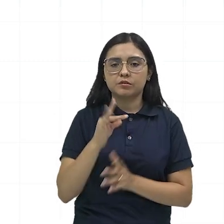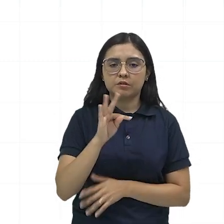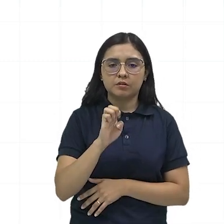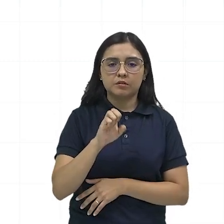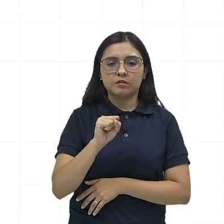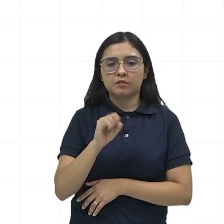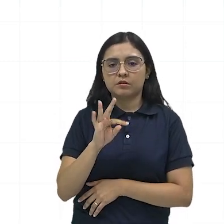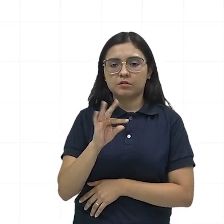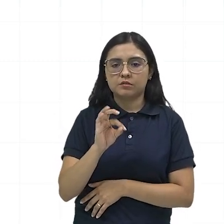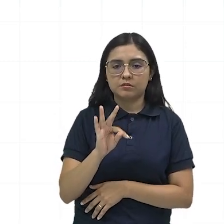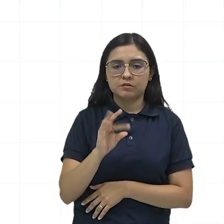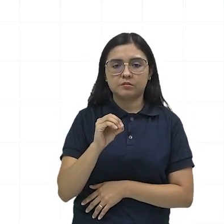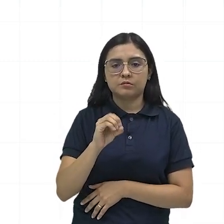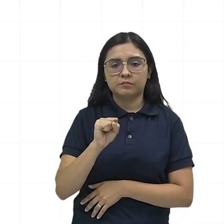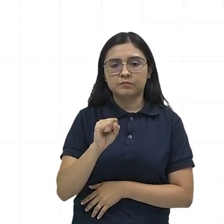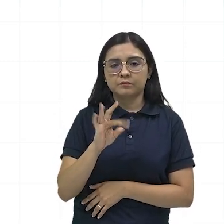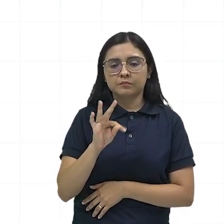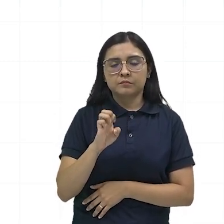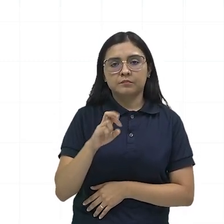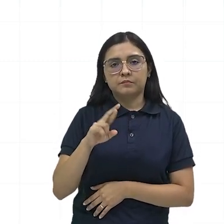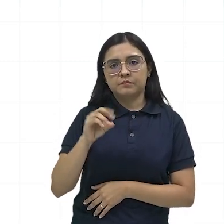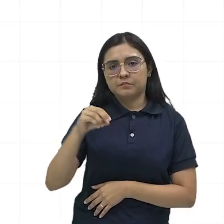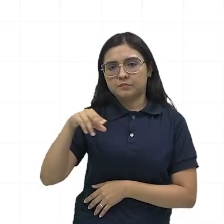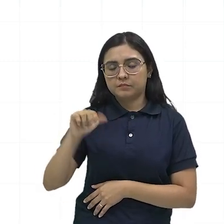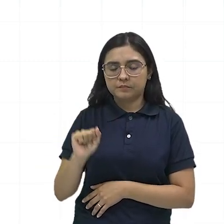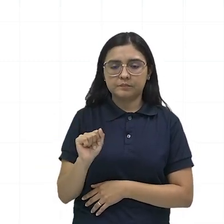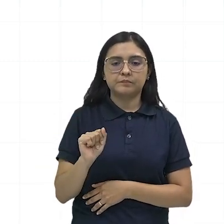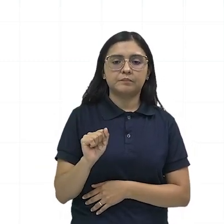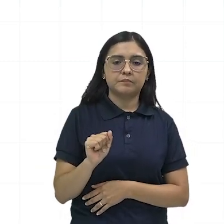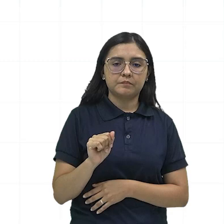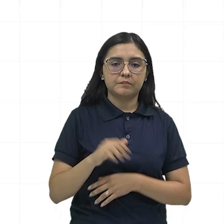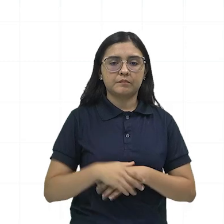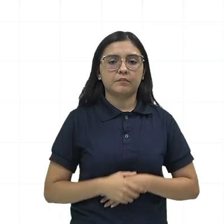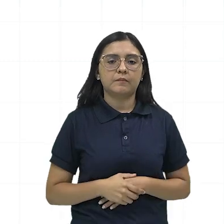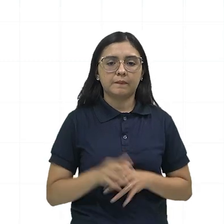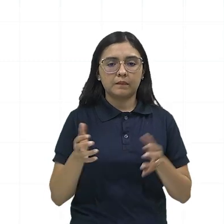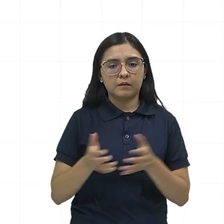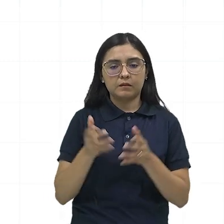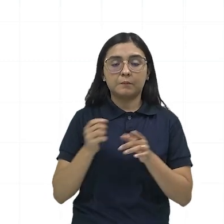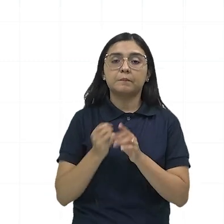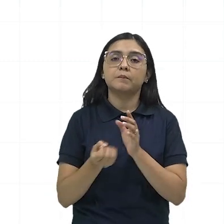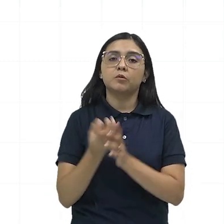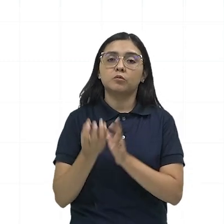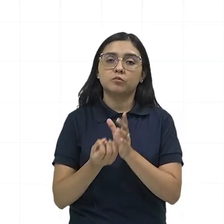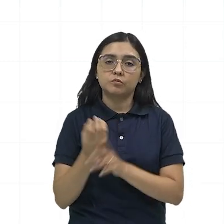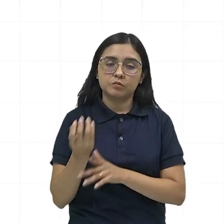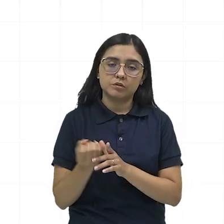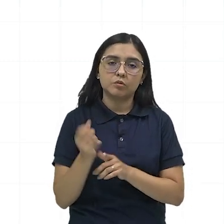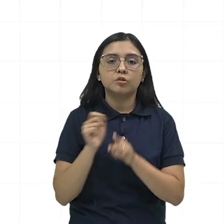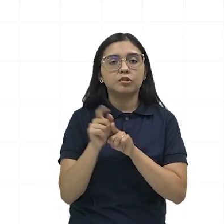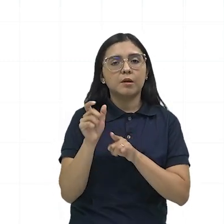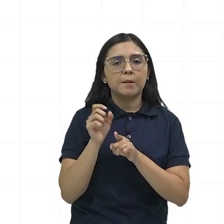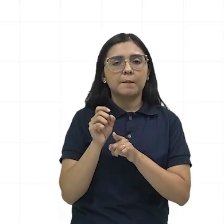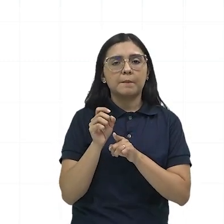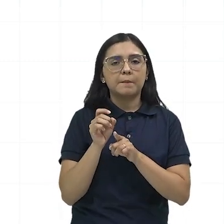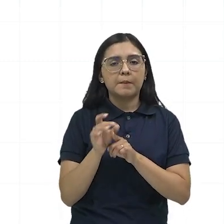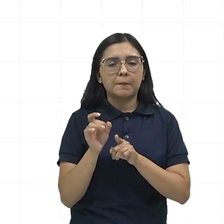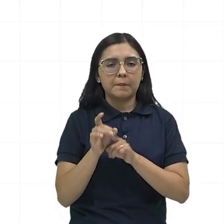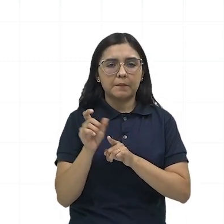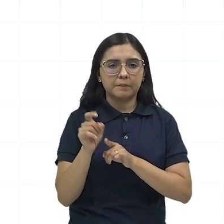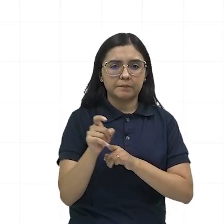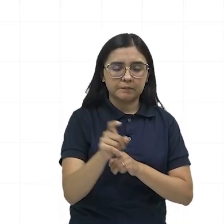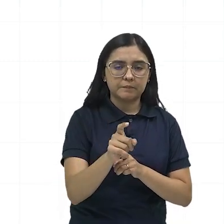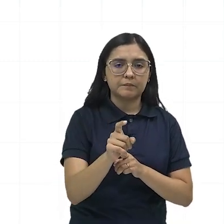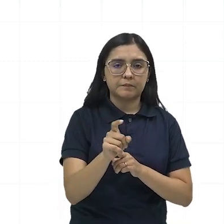dois eventos diferentes. O FSH age para estimular a produção dos espermatozoides, que são as